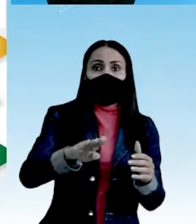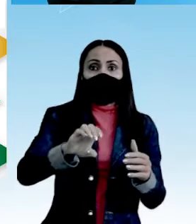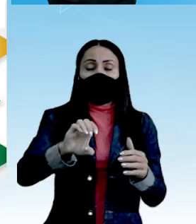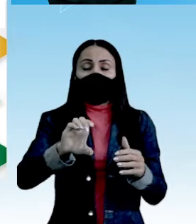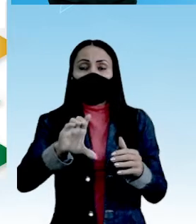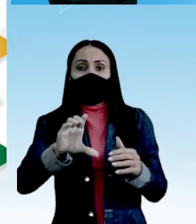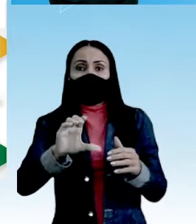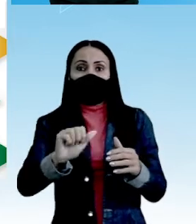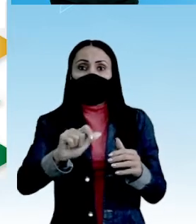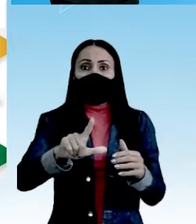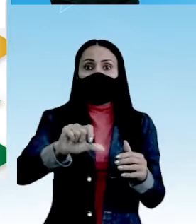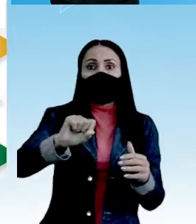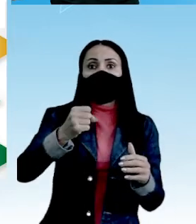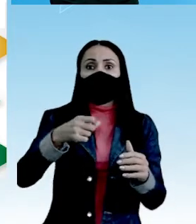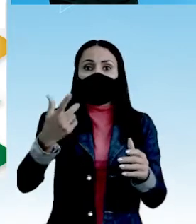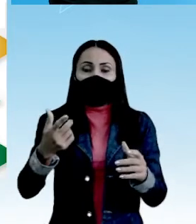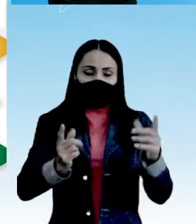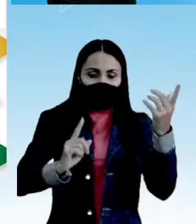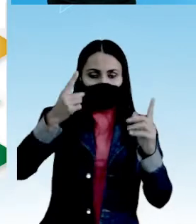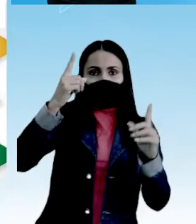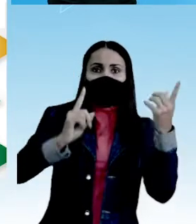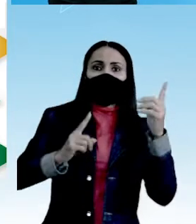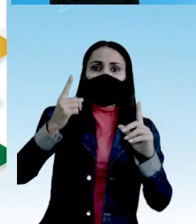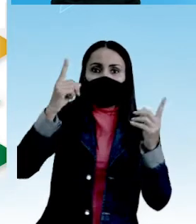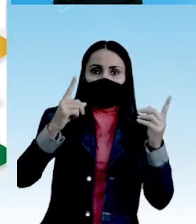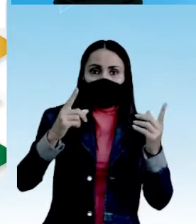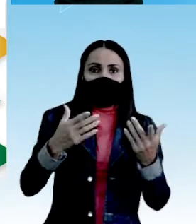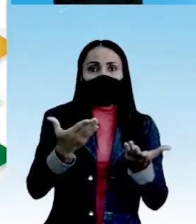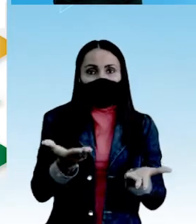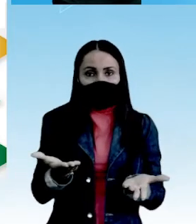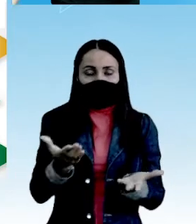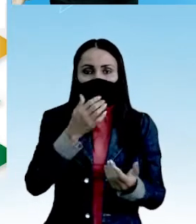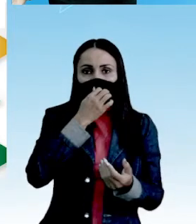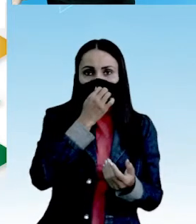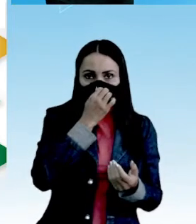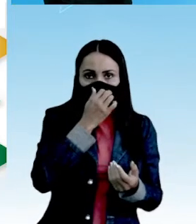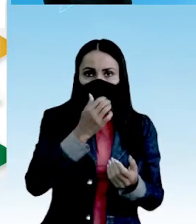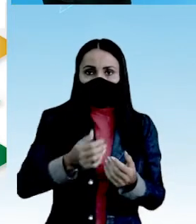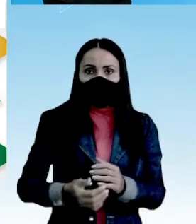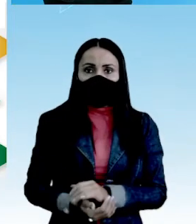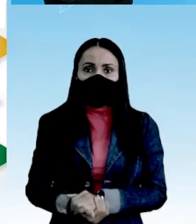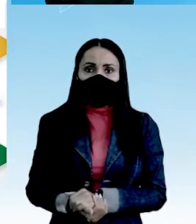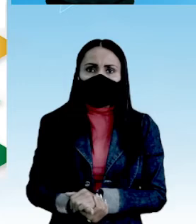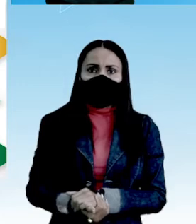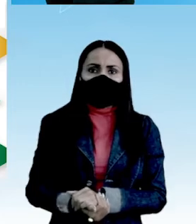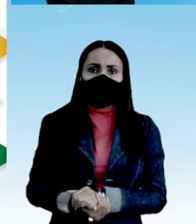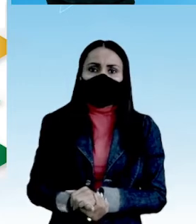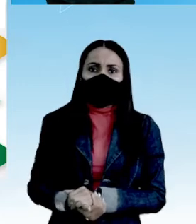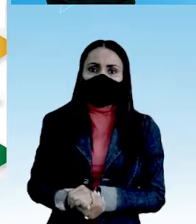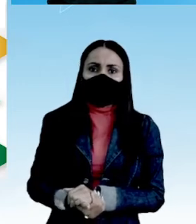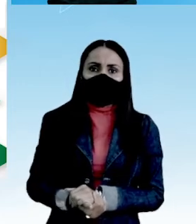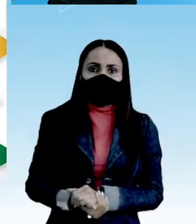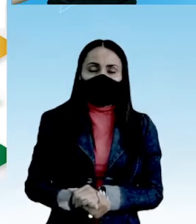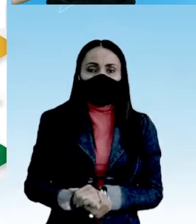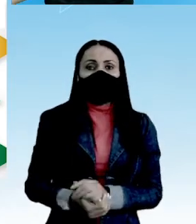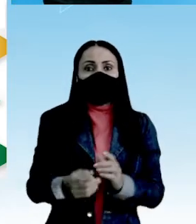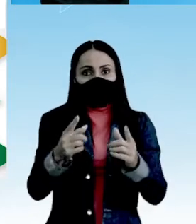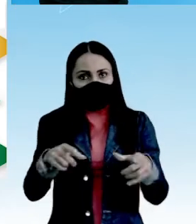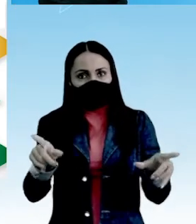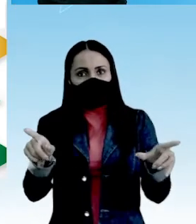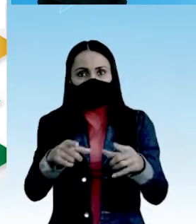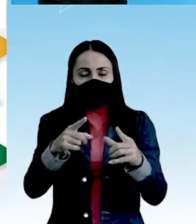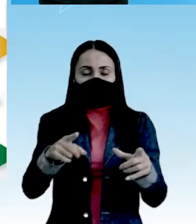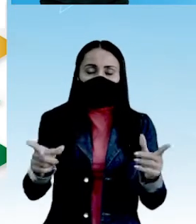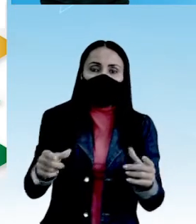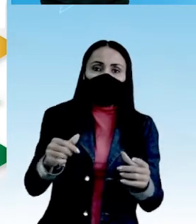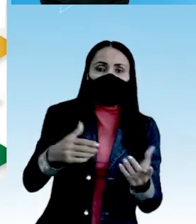abre alas que eu quero passar, oh, abre alas que eu quero passar, eu sou da lira, não posso negar, né?